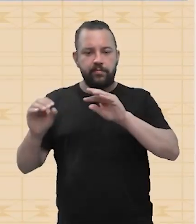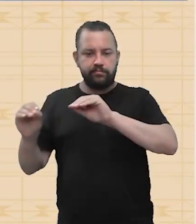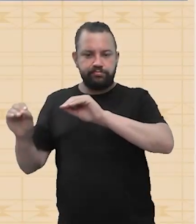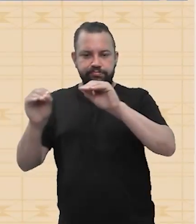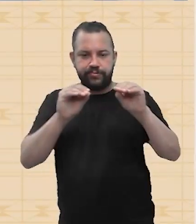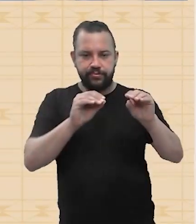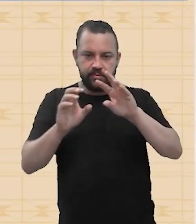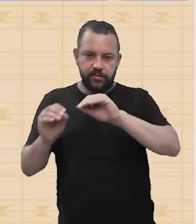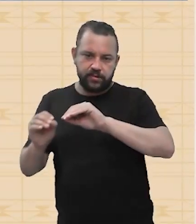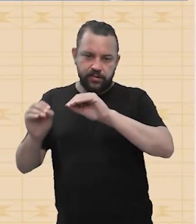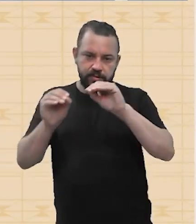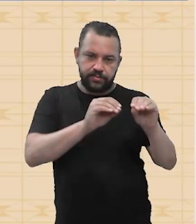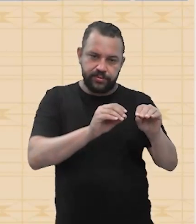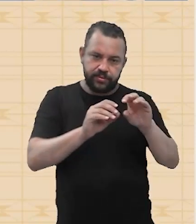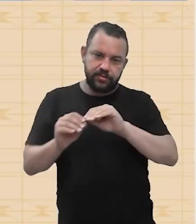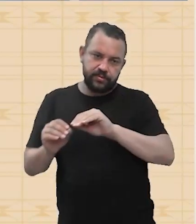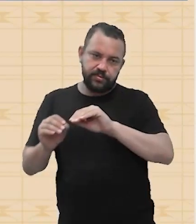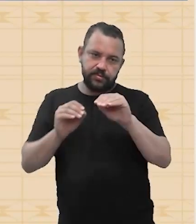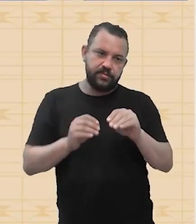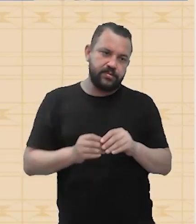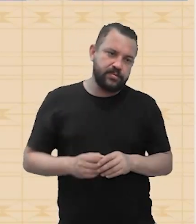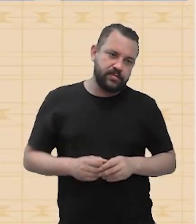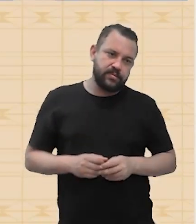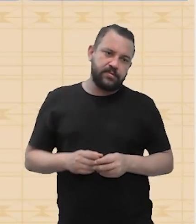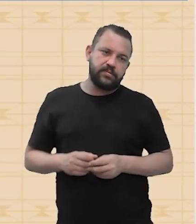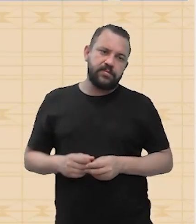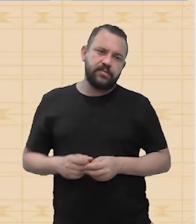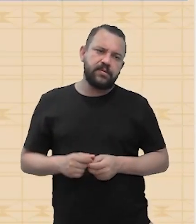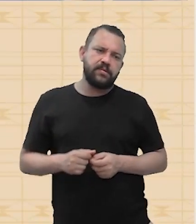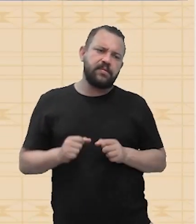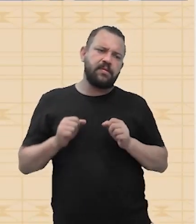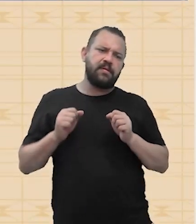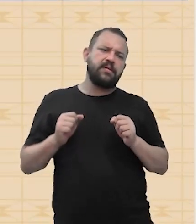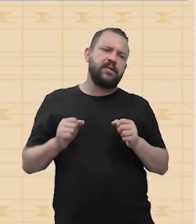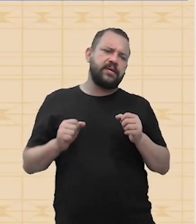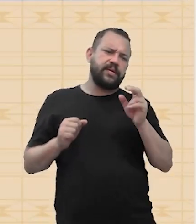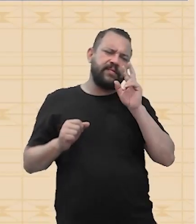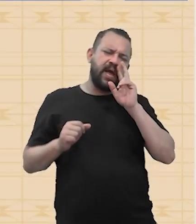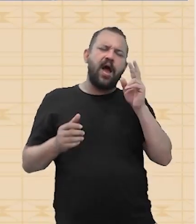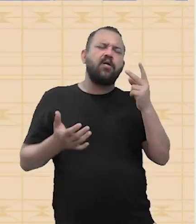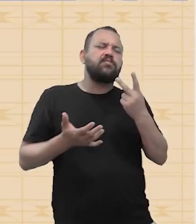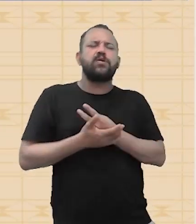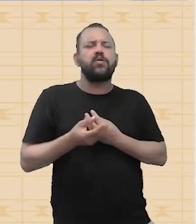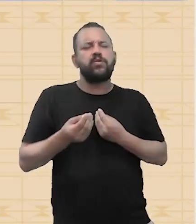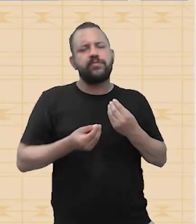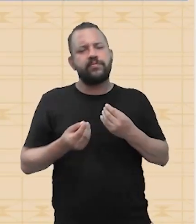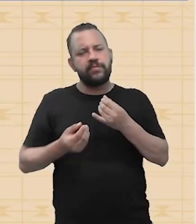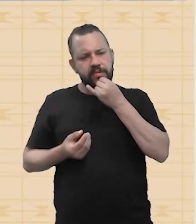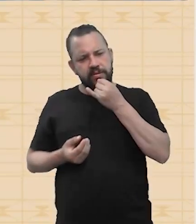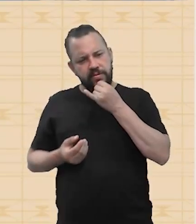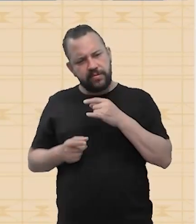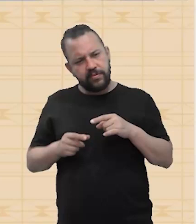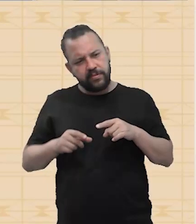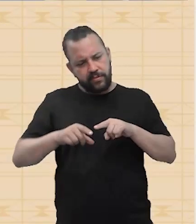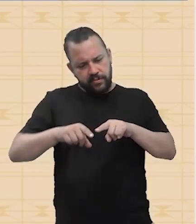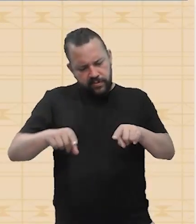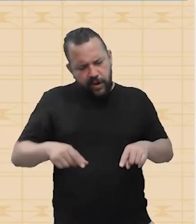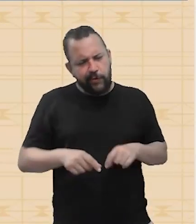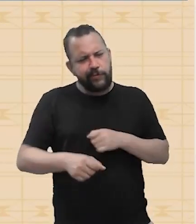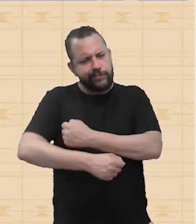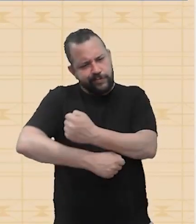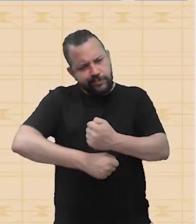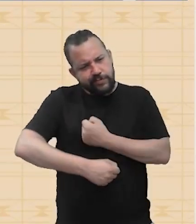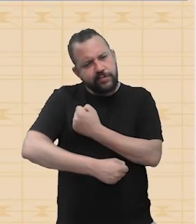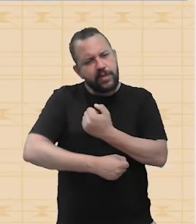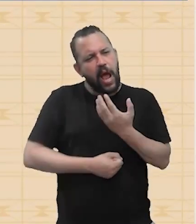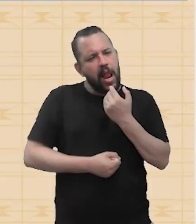de propagação por condução, ele vai ocorrer, sabe naquela situação que você está lá na cozinha fazendo um lanchezinho, ligou o fogo